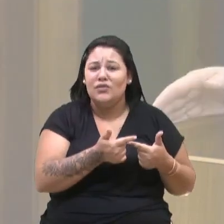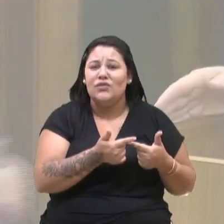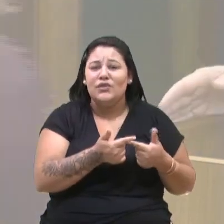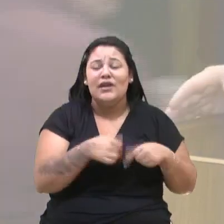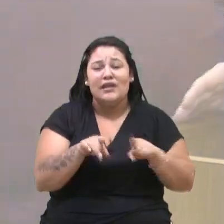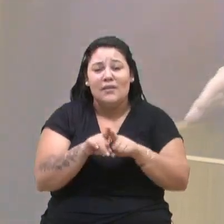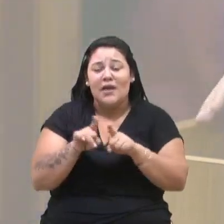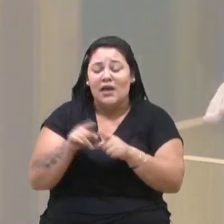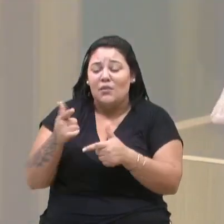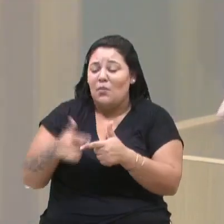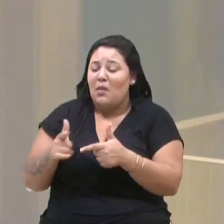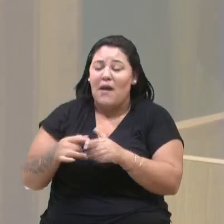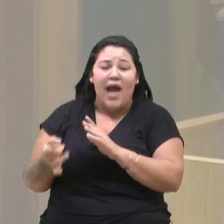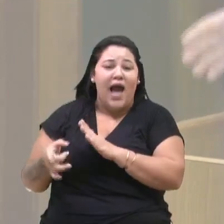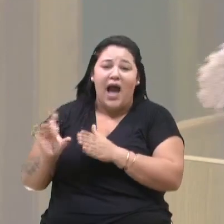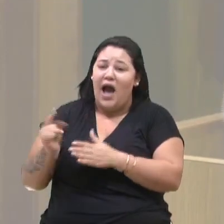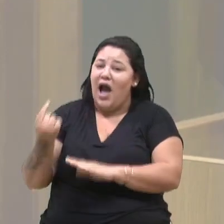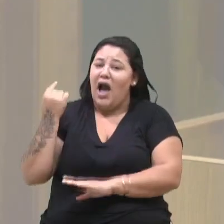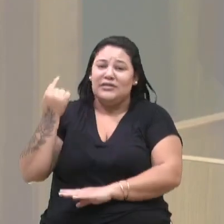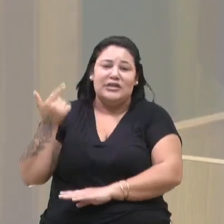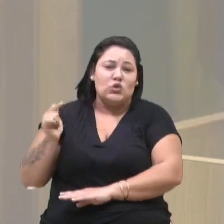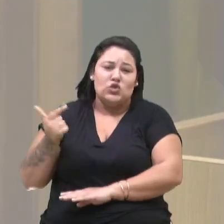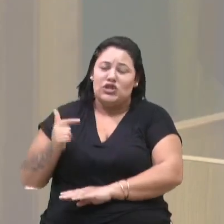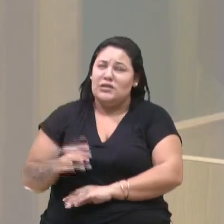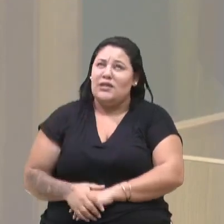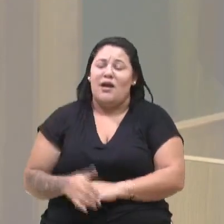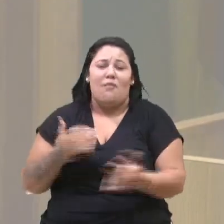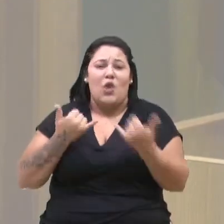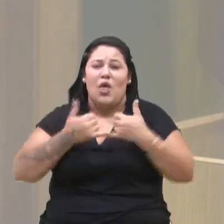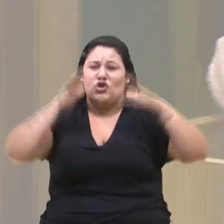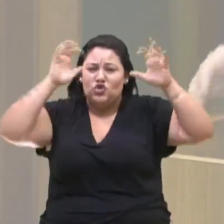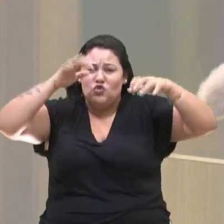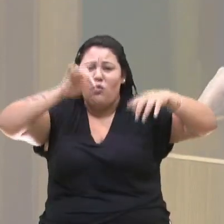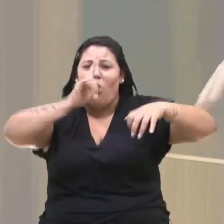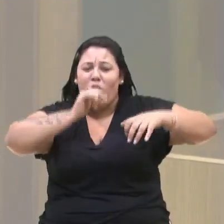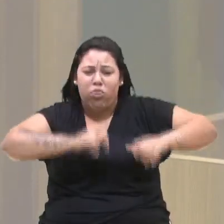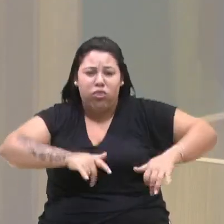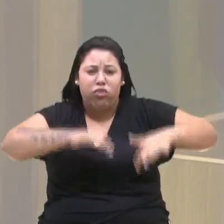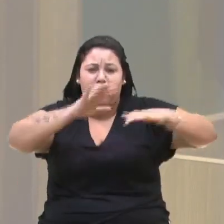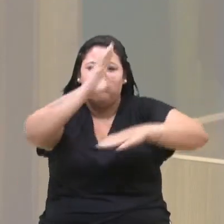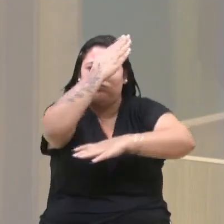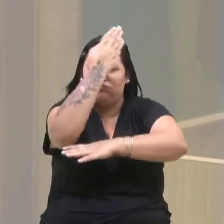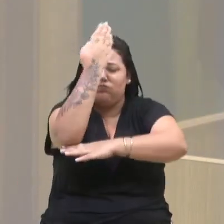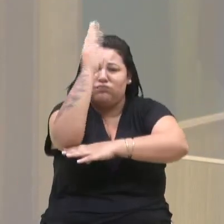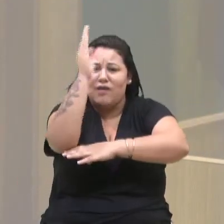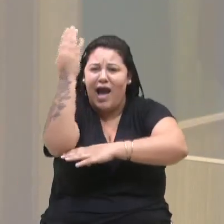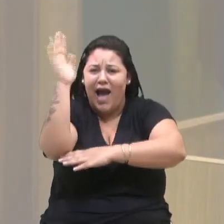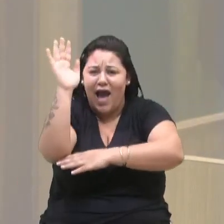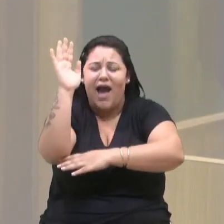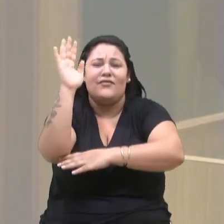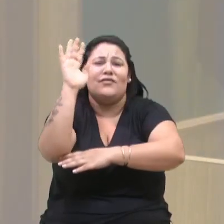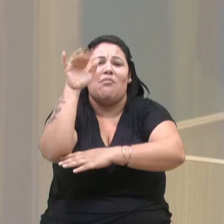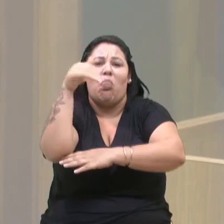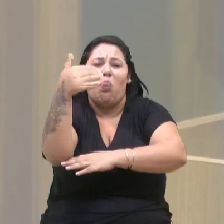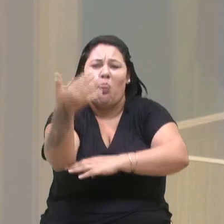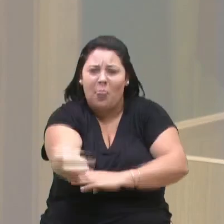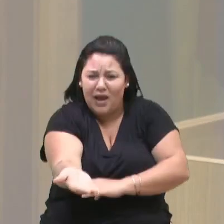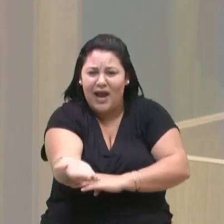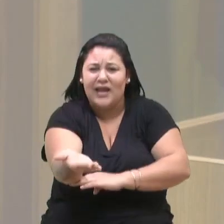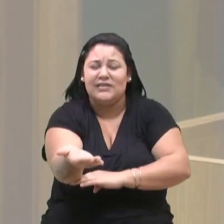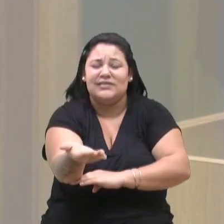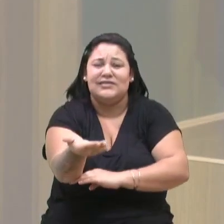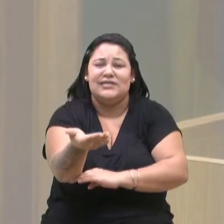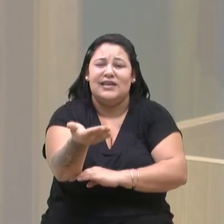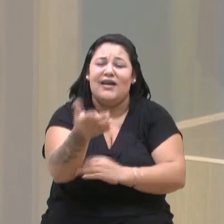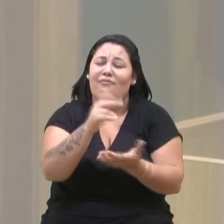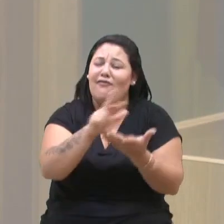não tínhamos, né, como alagamentos, problemas, árvores caídas, enfim, todo esse problema